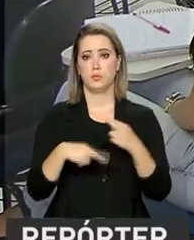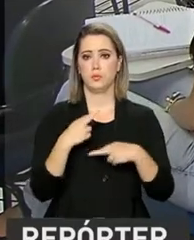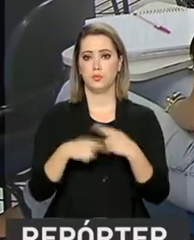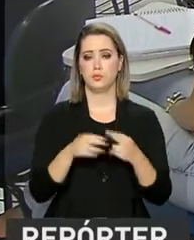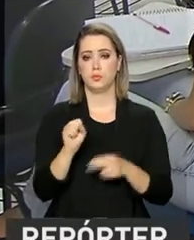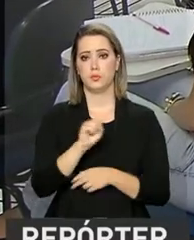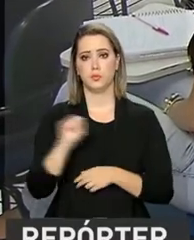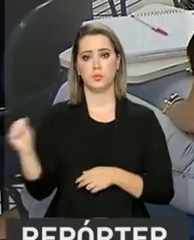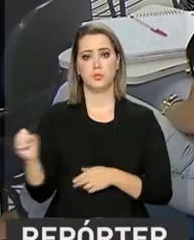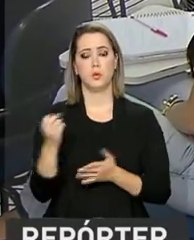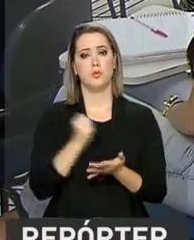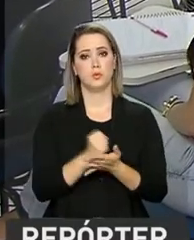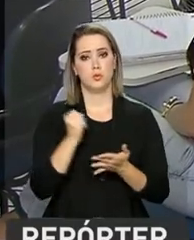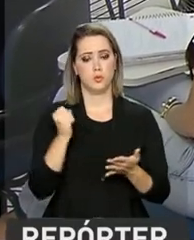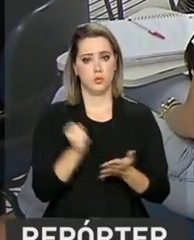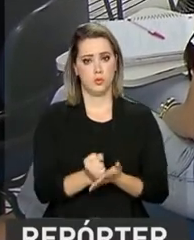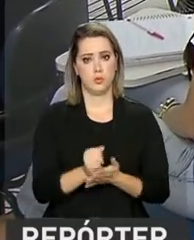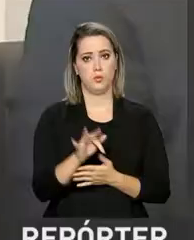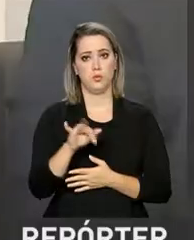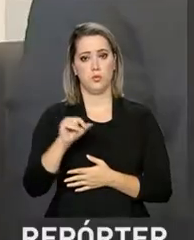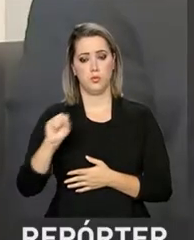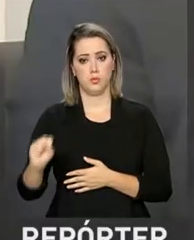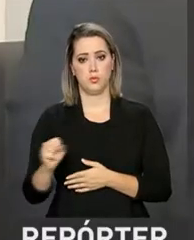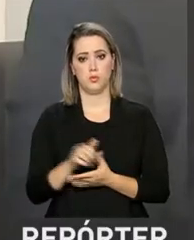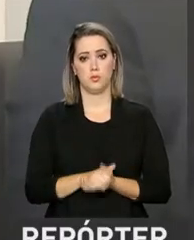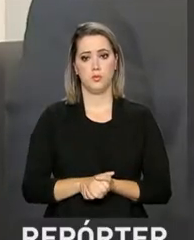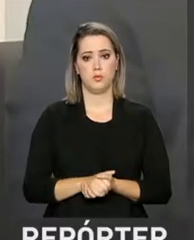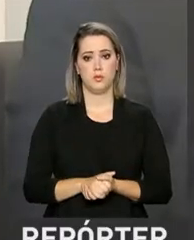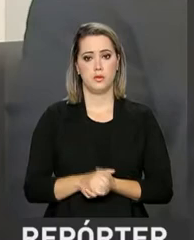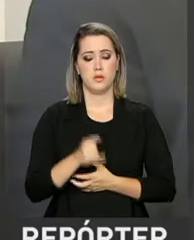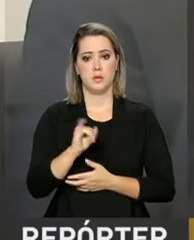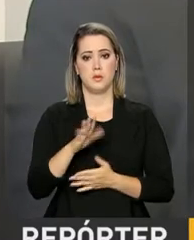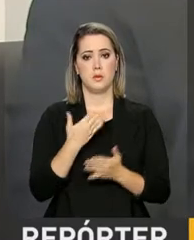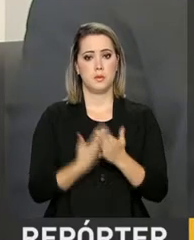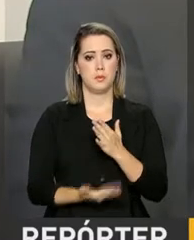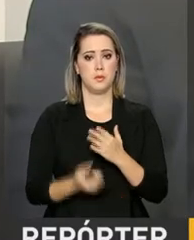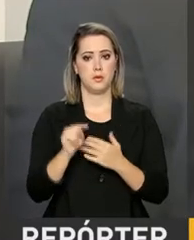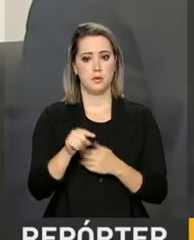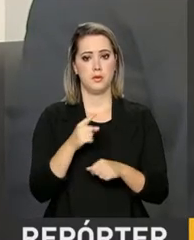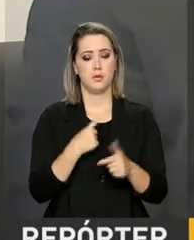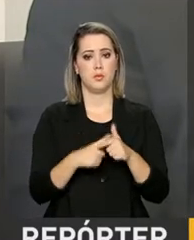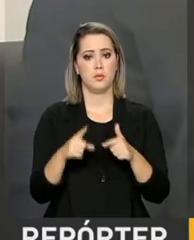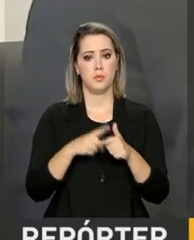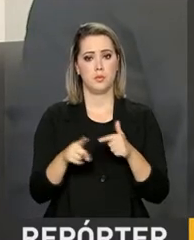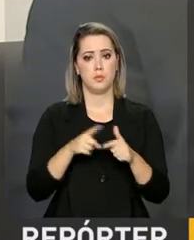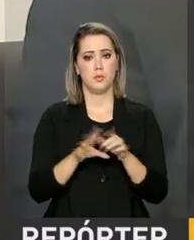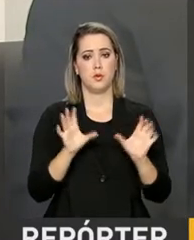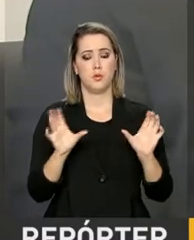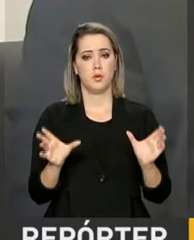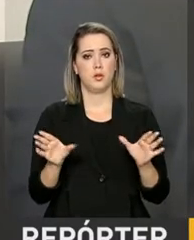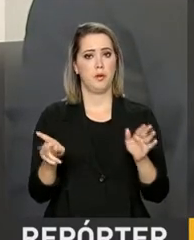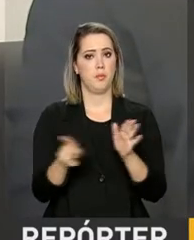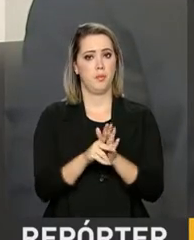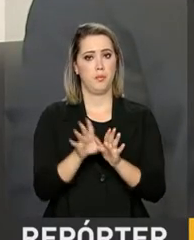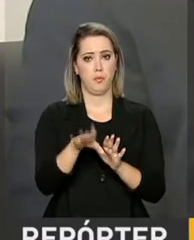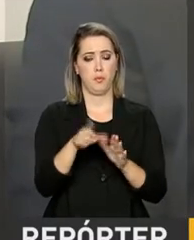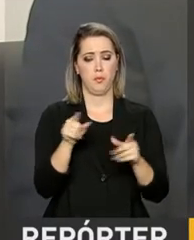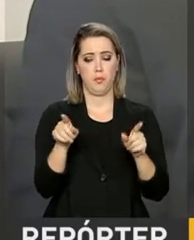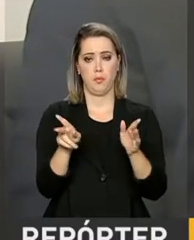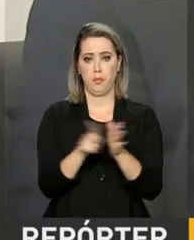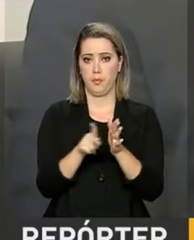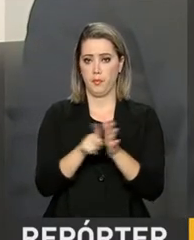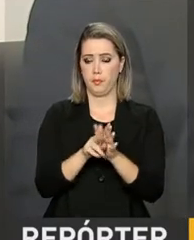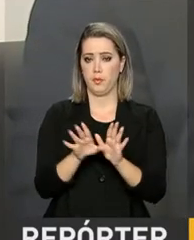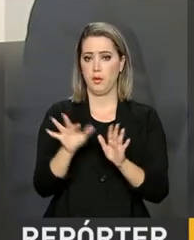dos contratos de financiamento estudantil se ele perder por um problema ou na instituição de ensino ou até mesmo nosso sistema ou por